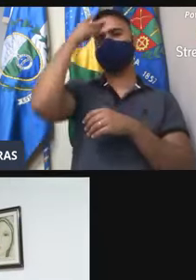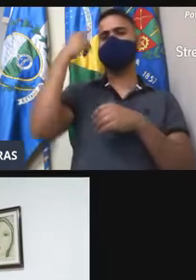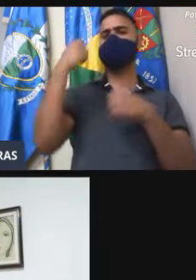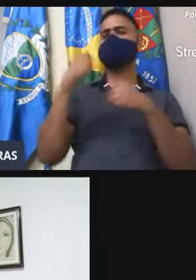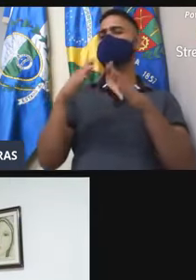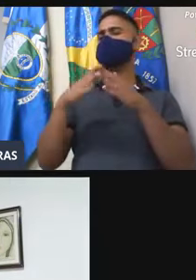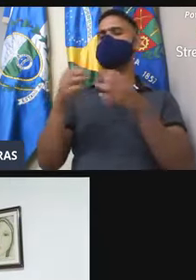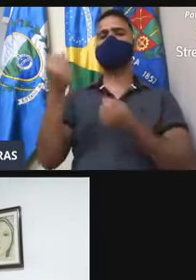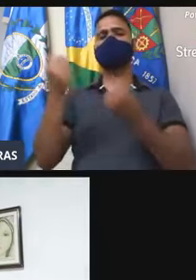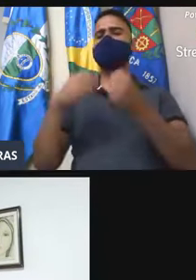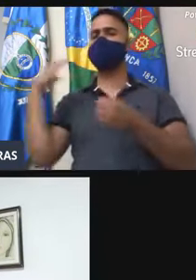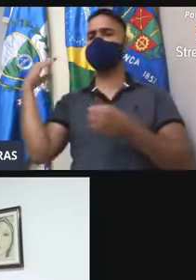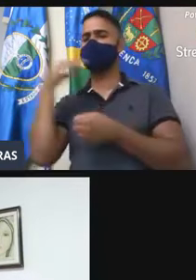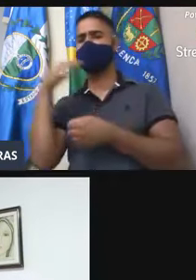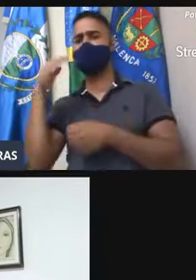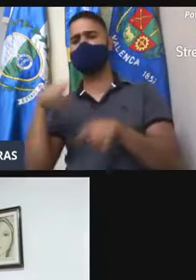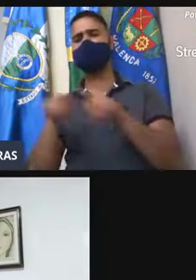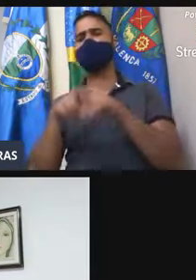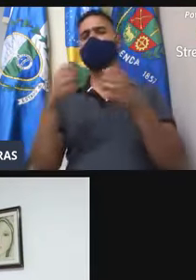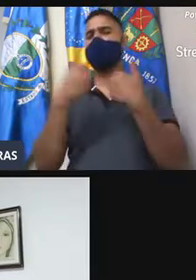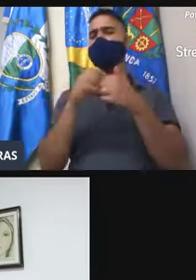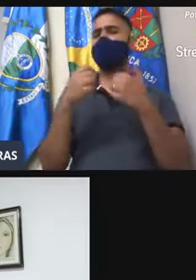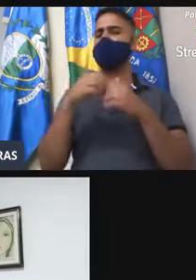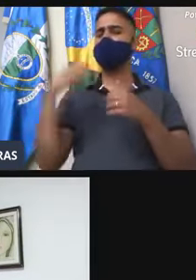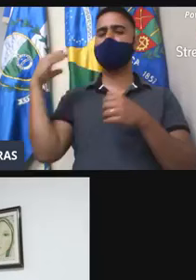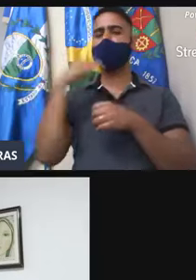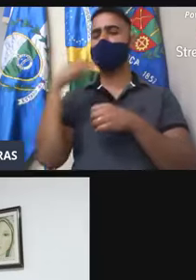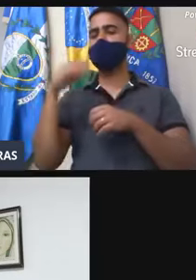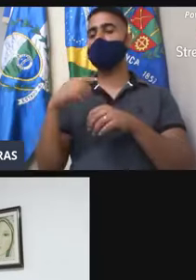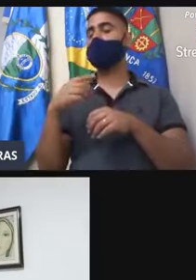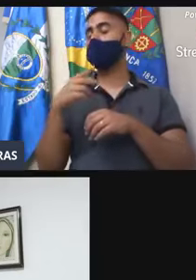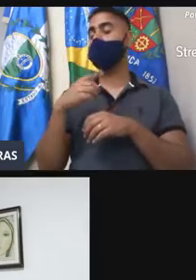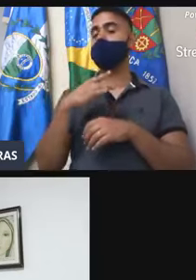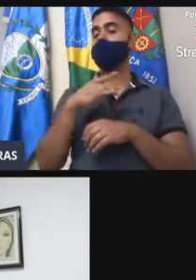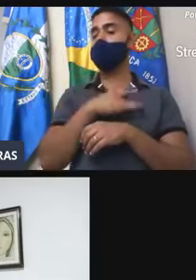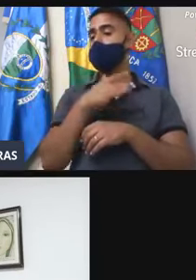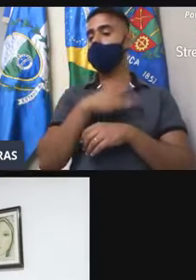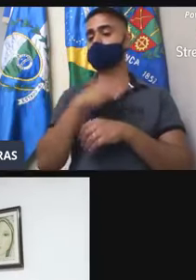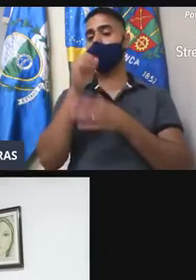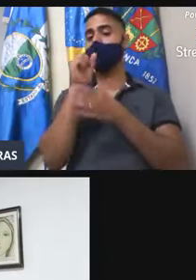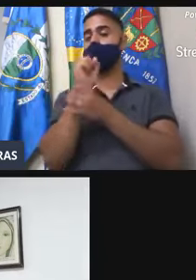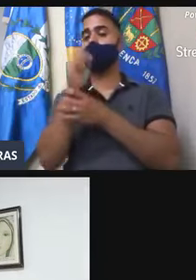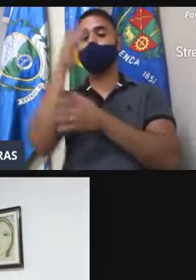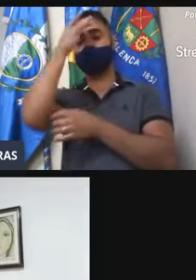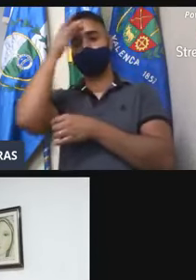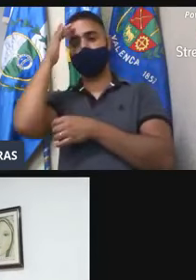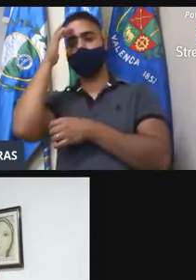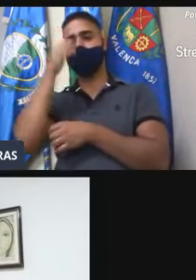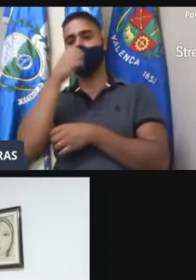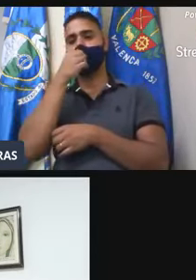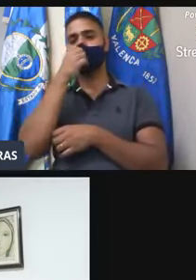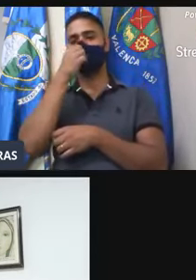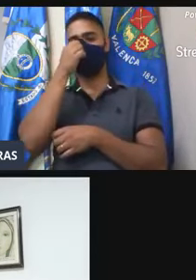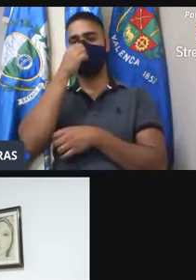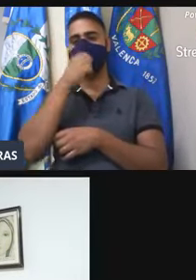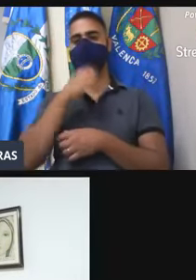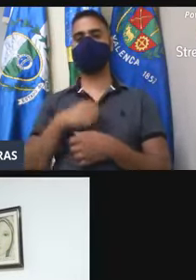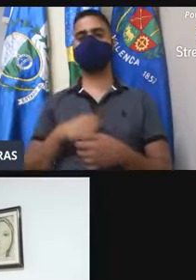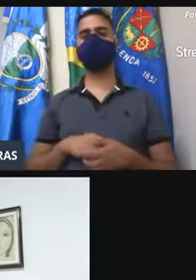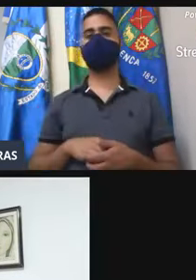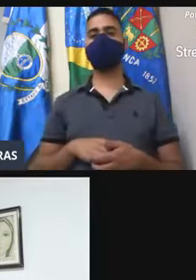velocidade que os carros de passeio e ônibus passam pelo local, temendo pela segurança dos pedestres e moradores. Sala das sessões, 28 de julho, vereadora Michele